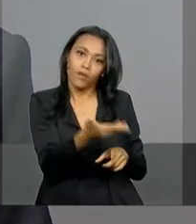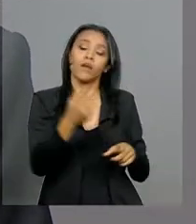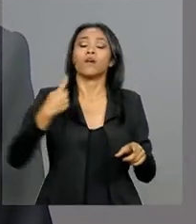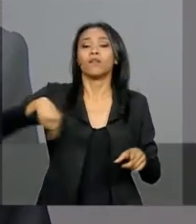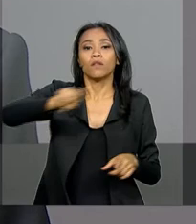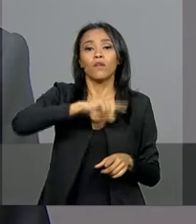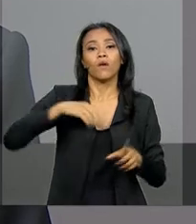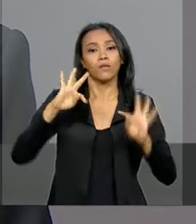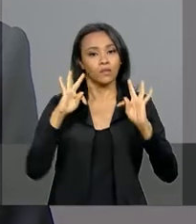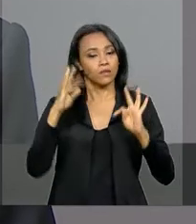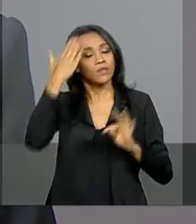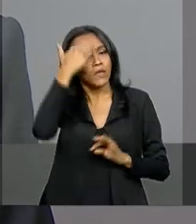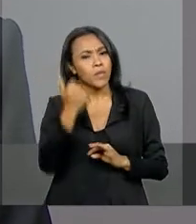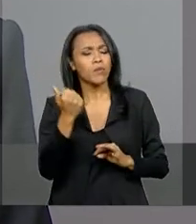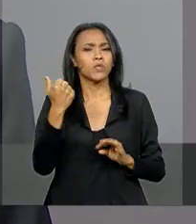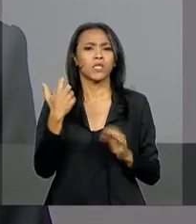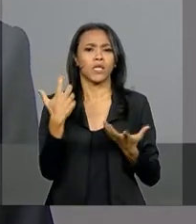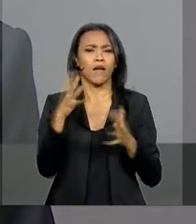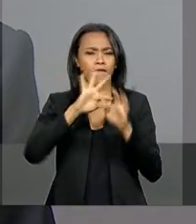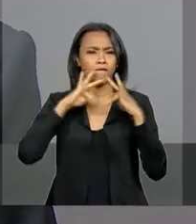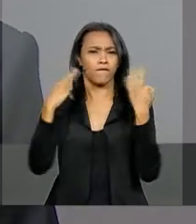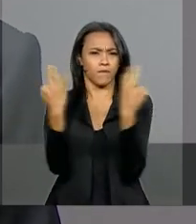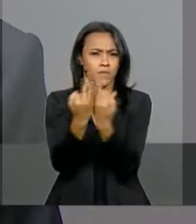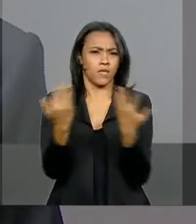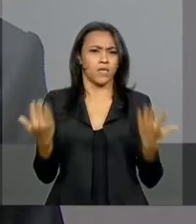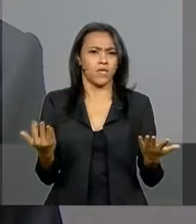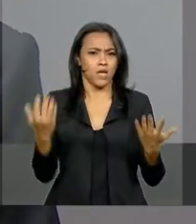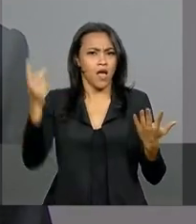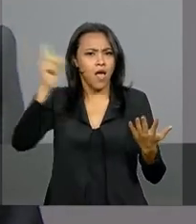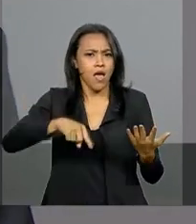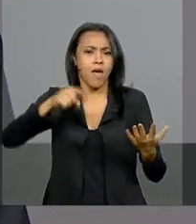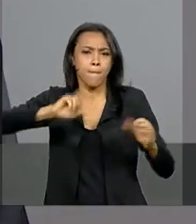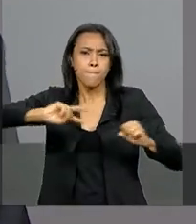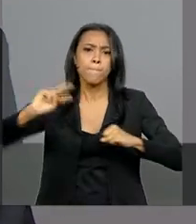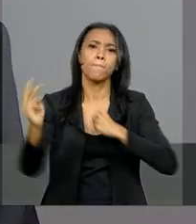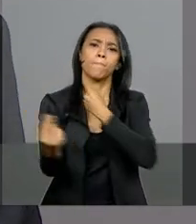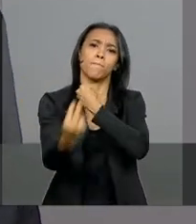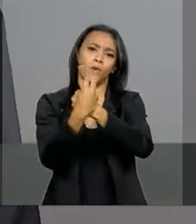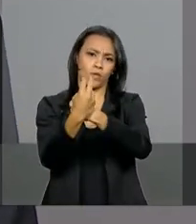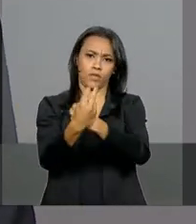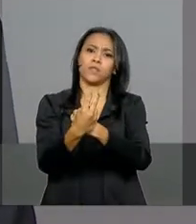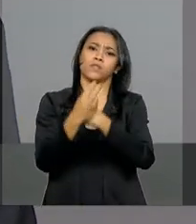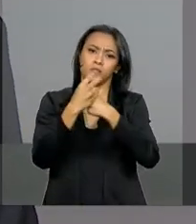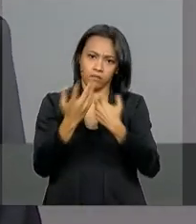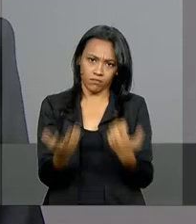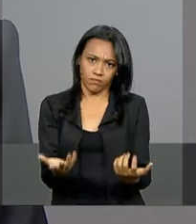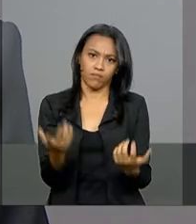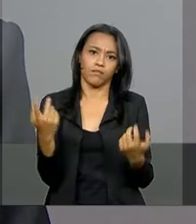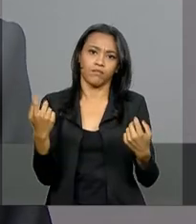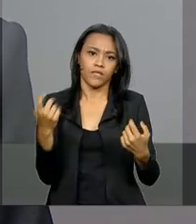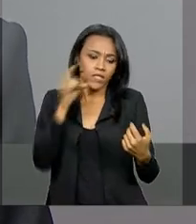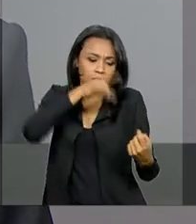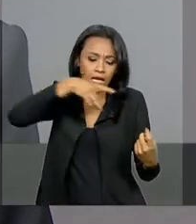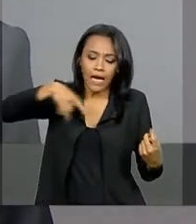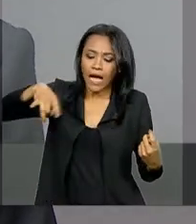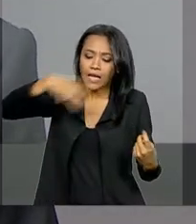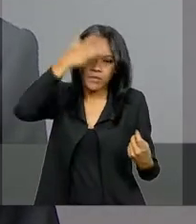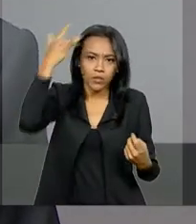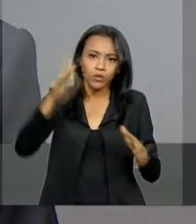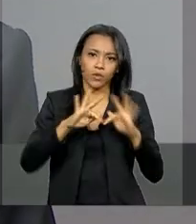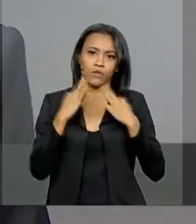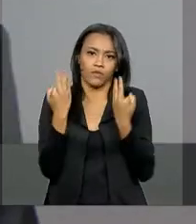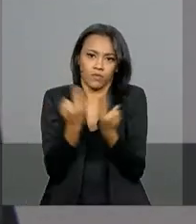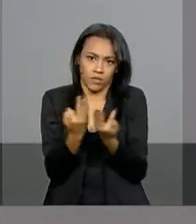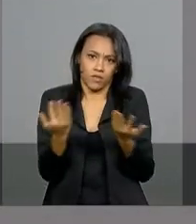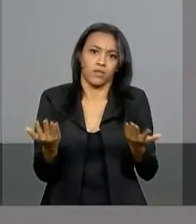que o poder familiar aquecer um manto de proteção da família e de seus membros um manto de